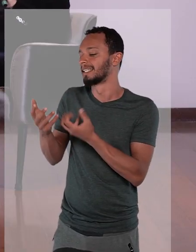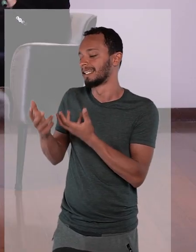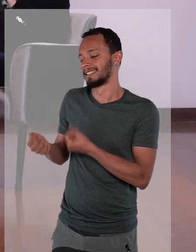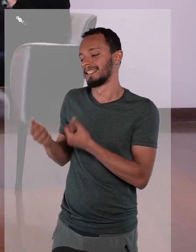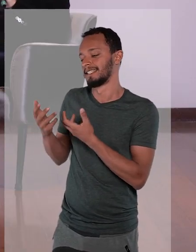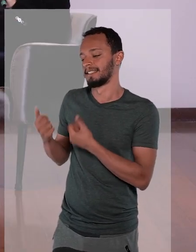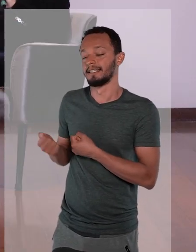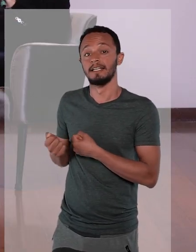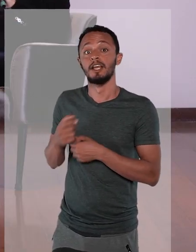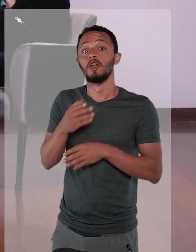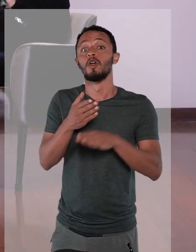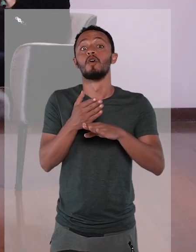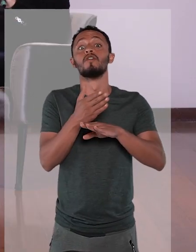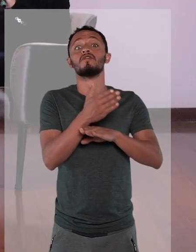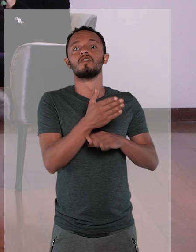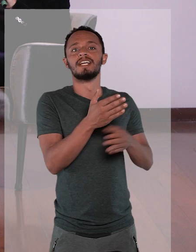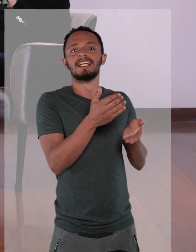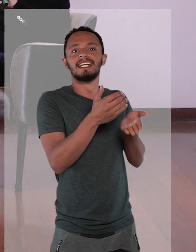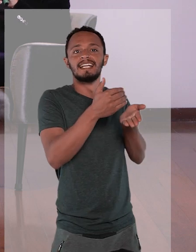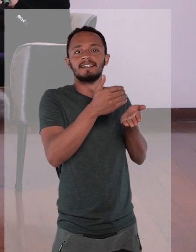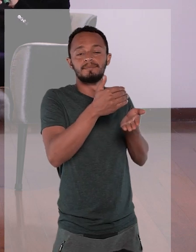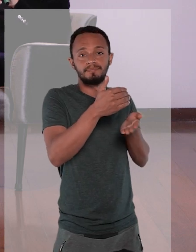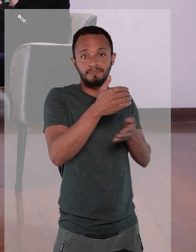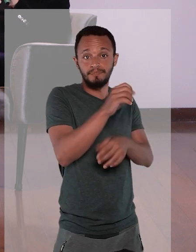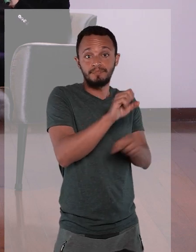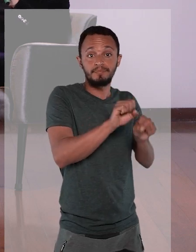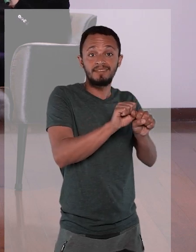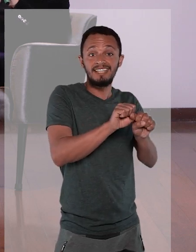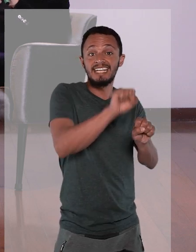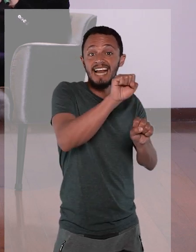Escola da Serra, onde minhas filhas